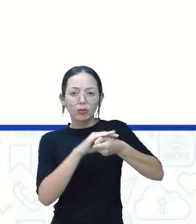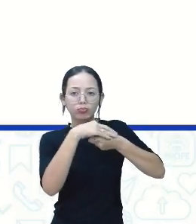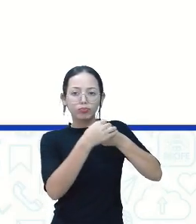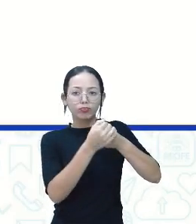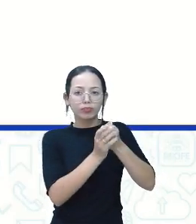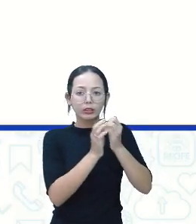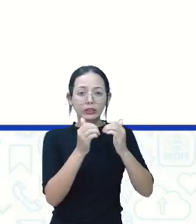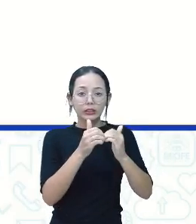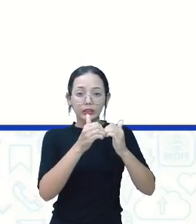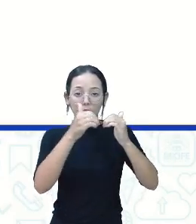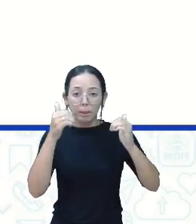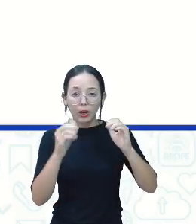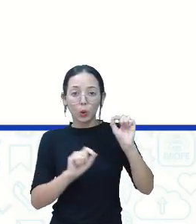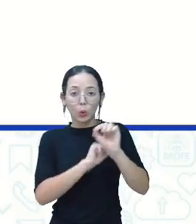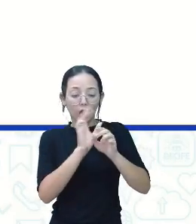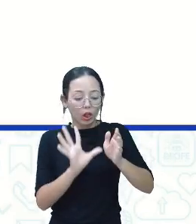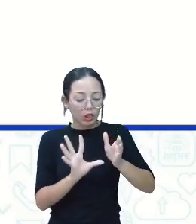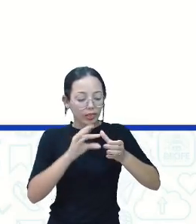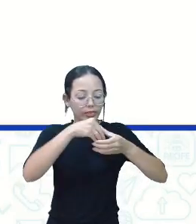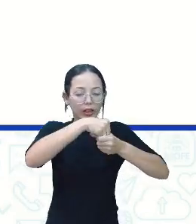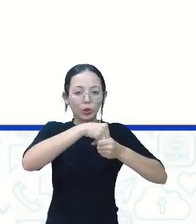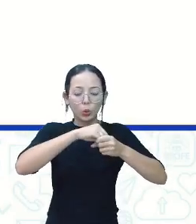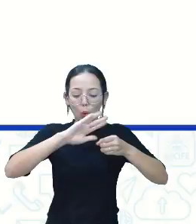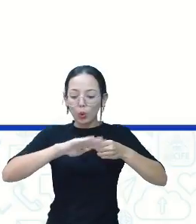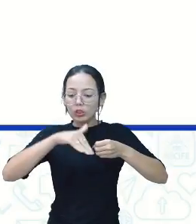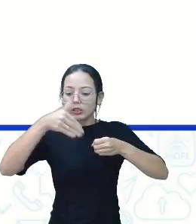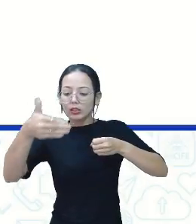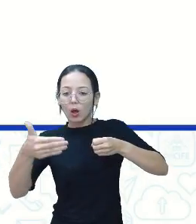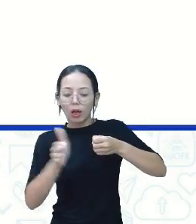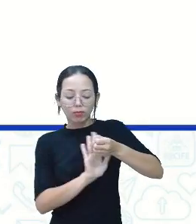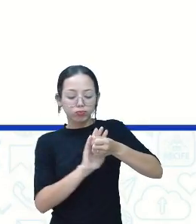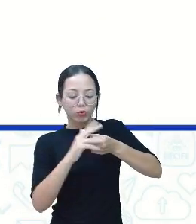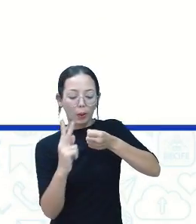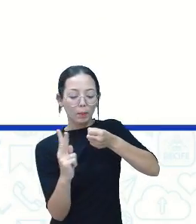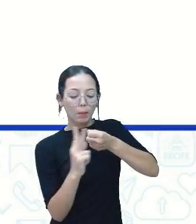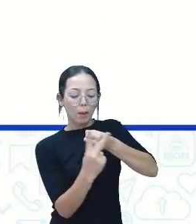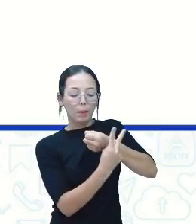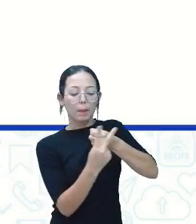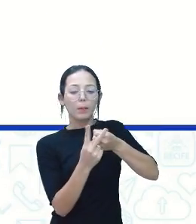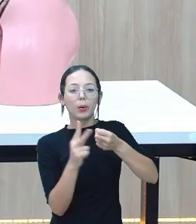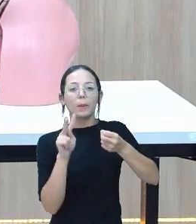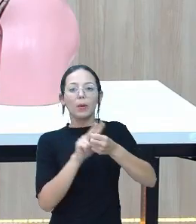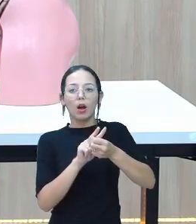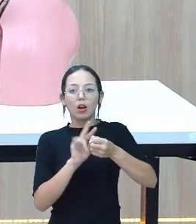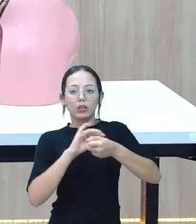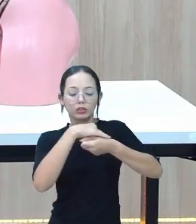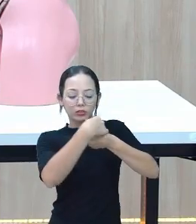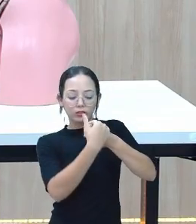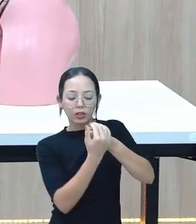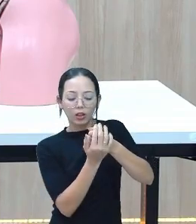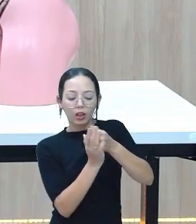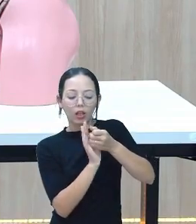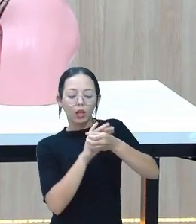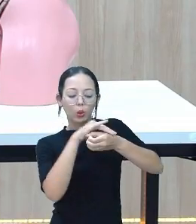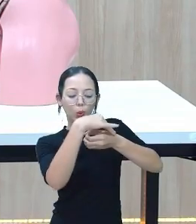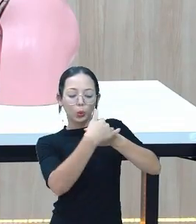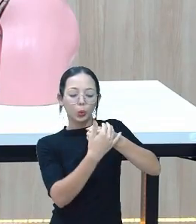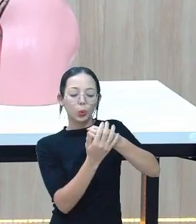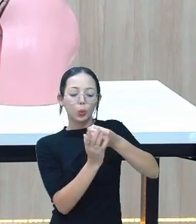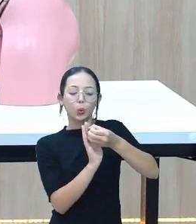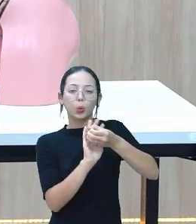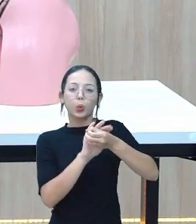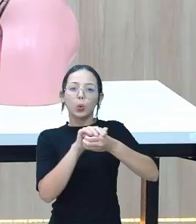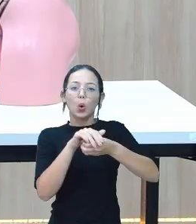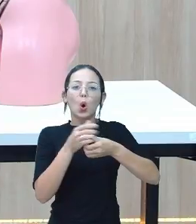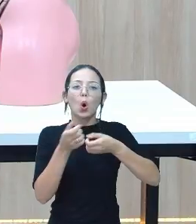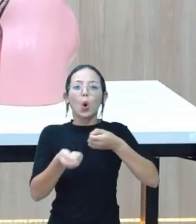o meio intracelular do meio extracelular. Então, ela está aqui e ela controla,